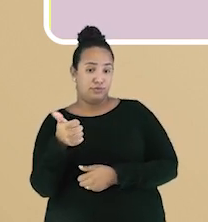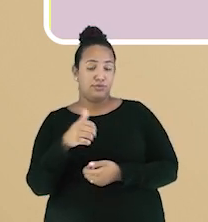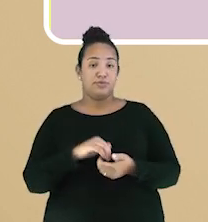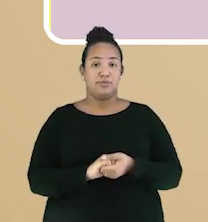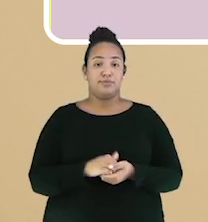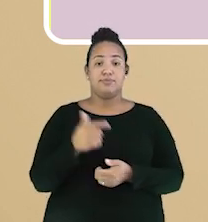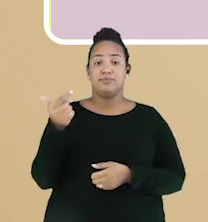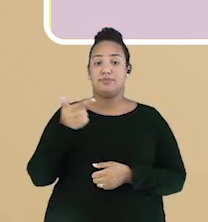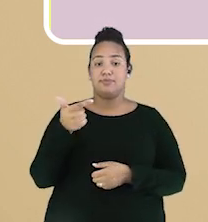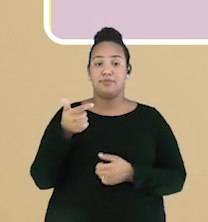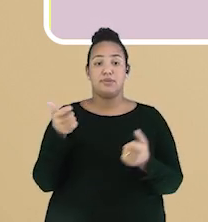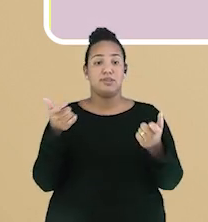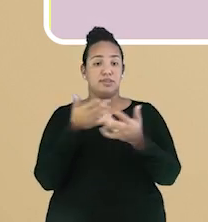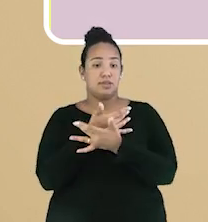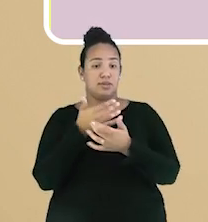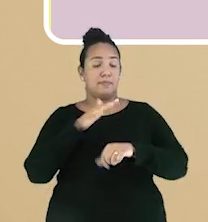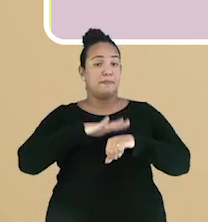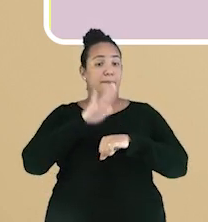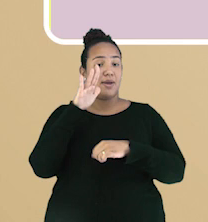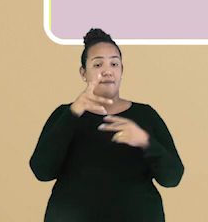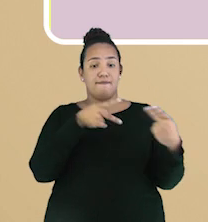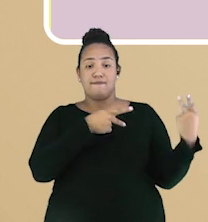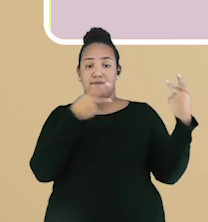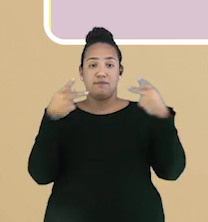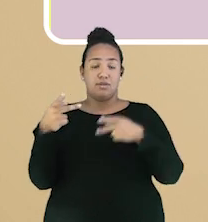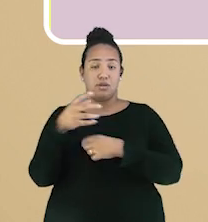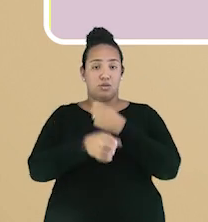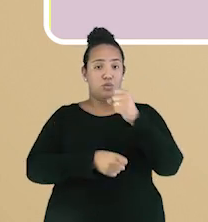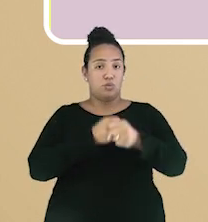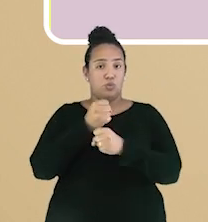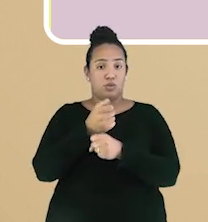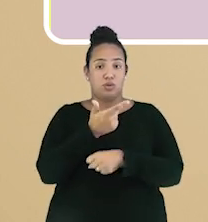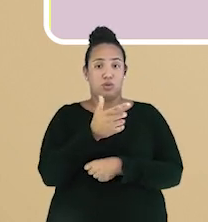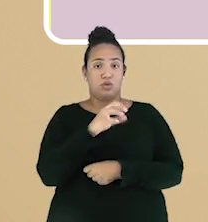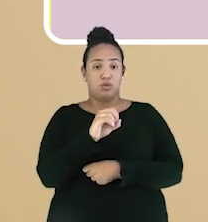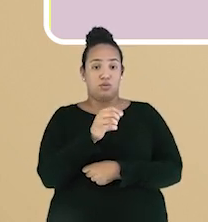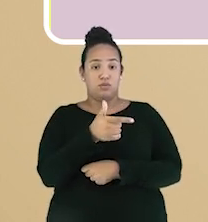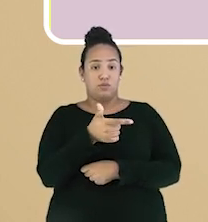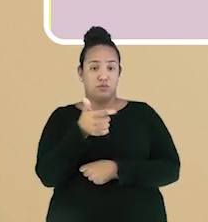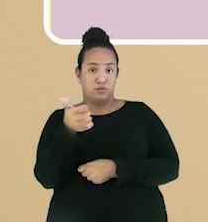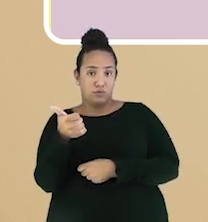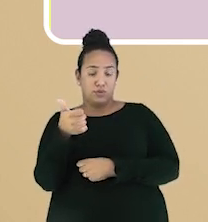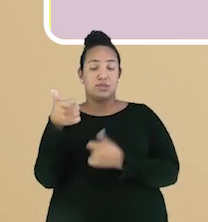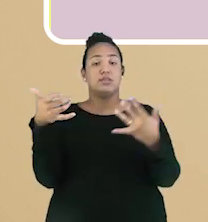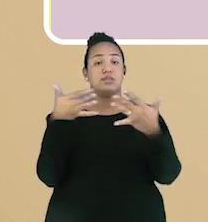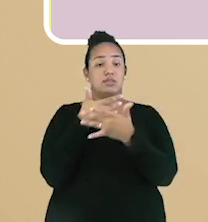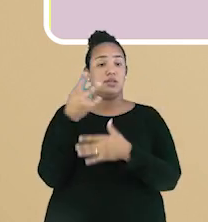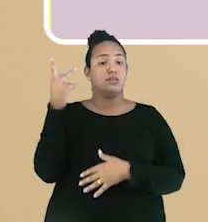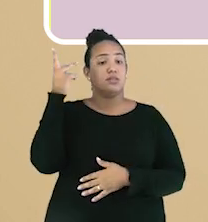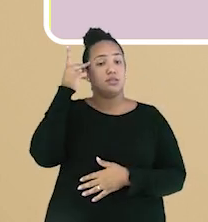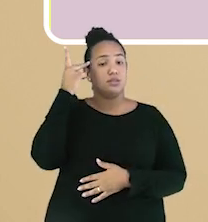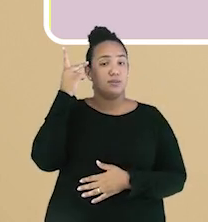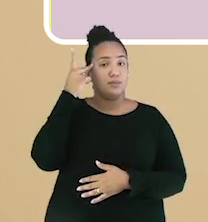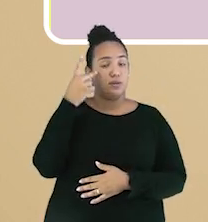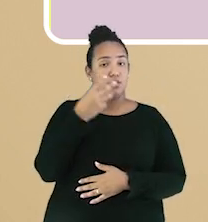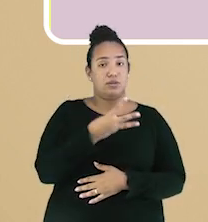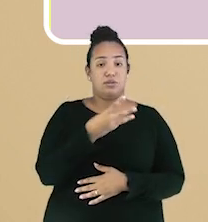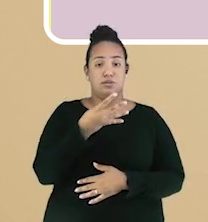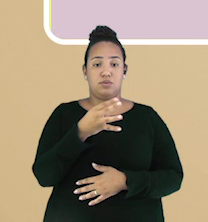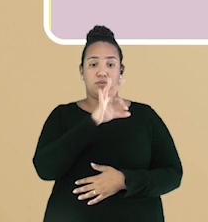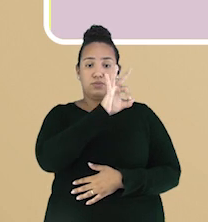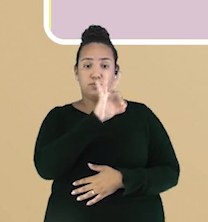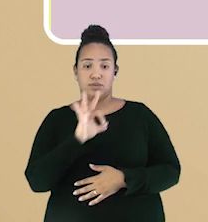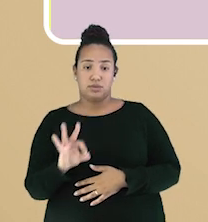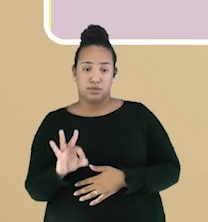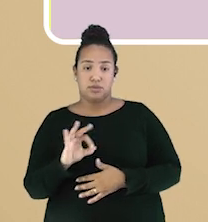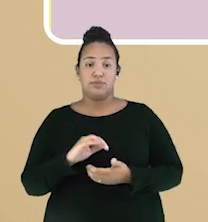do Brasil mais visitada em 2021 foi São Paulo, com 34%, destacado na